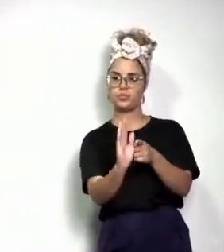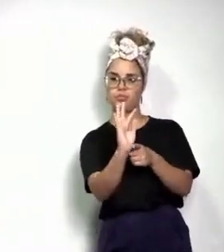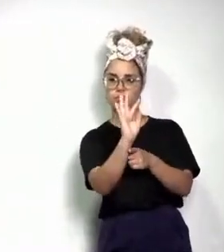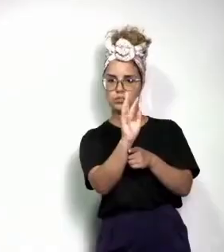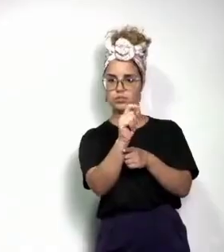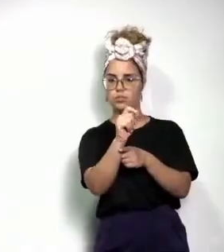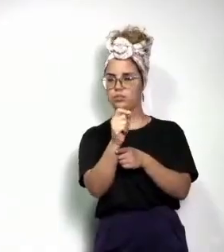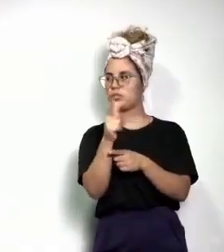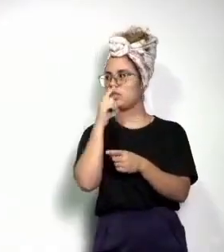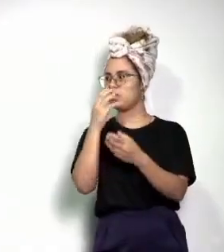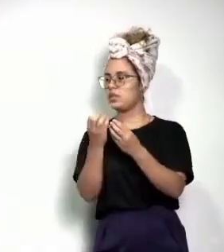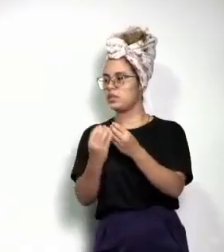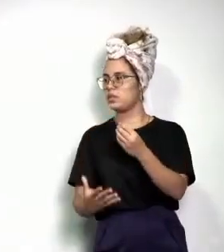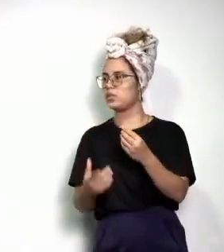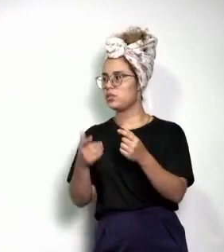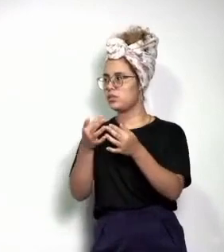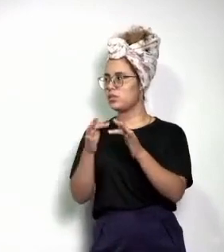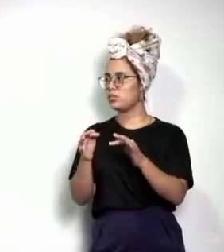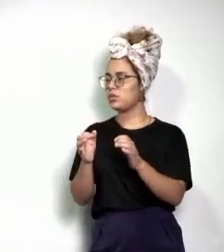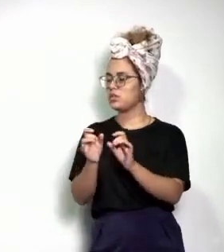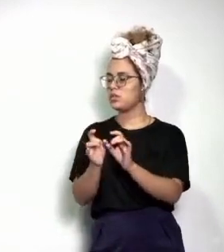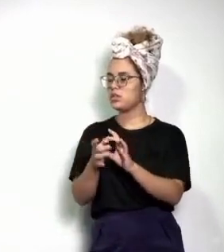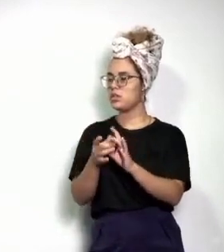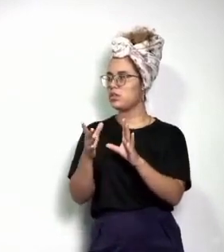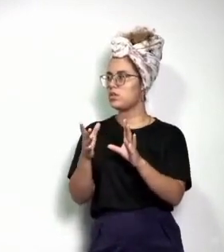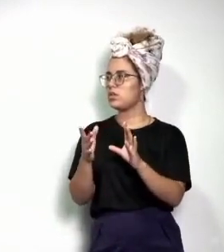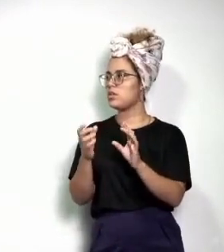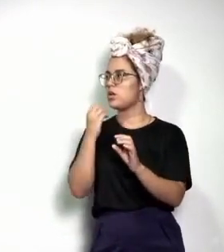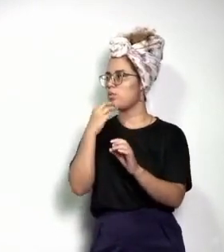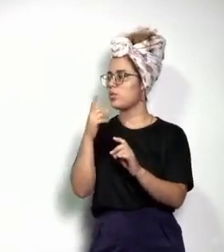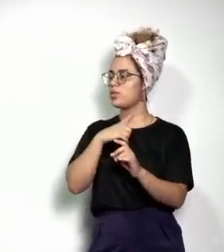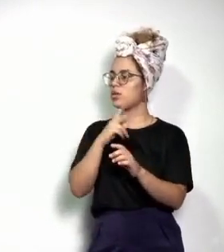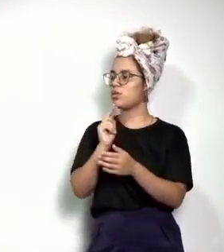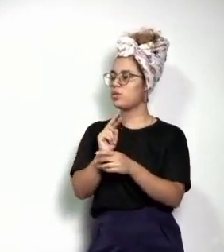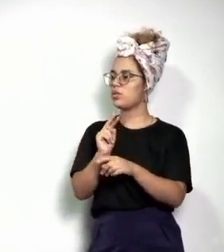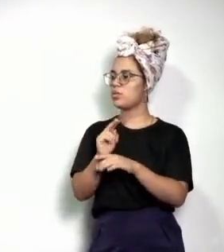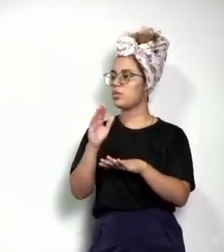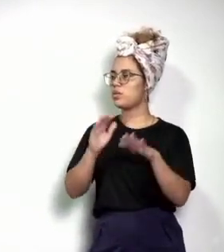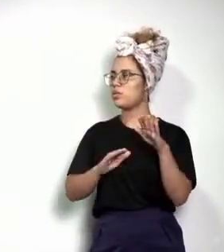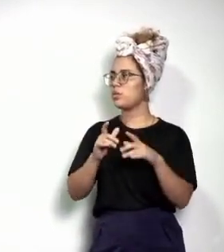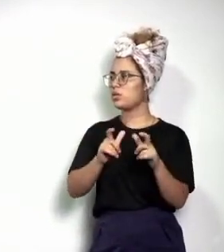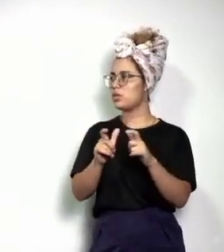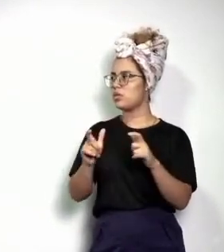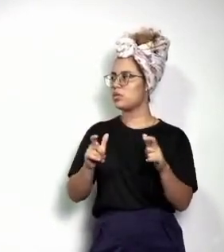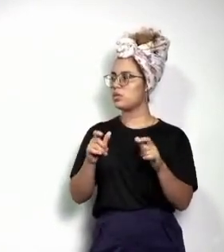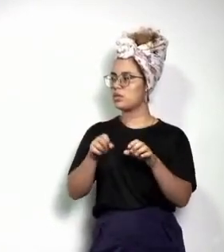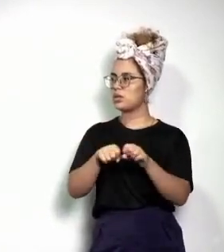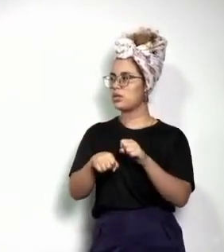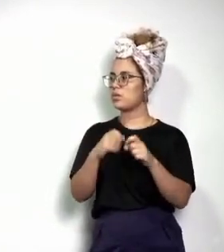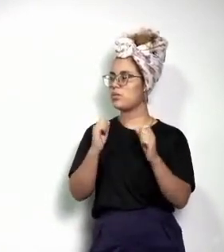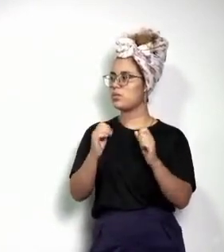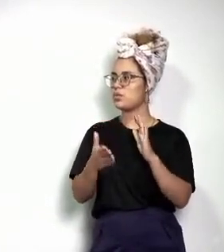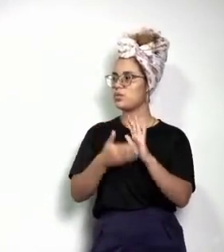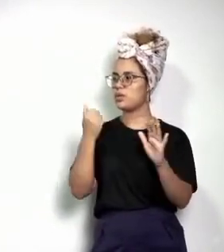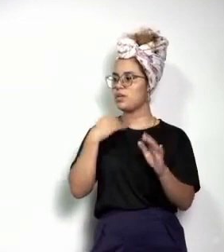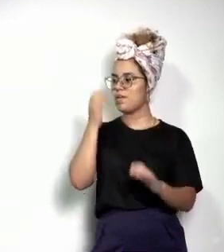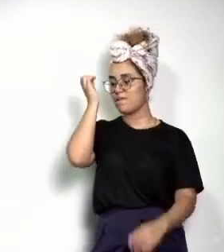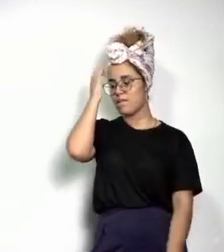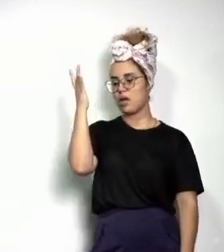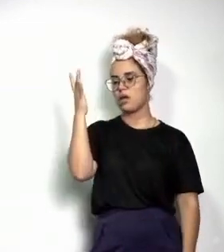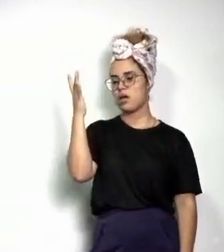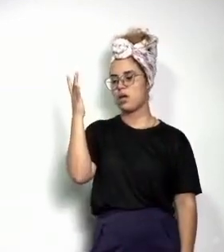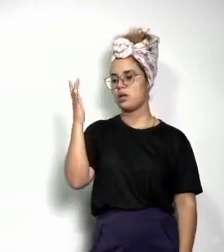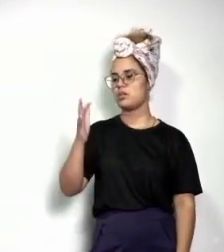E ele cai quando você termina de soltar. Então, é bom ter cuidado, porque, dependendo de onde a gente está desmontando, a gente pode perder isso também